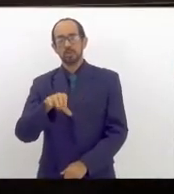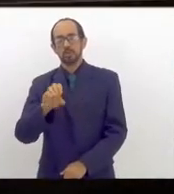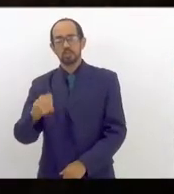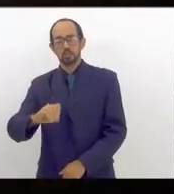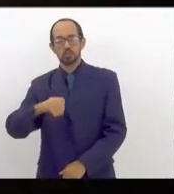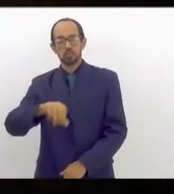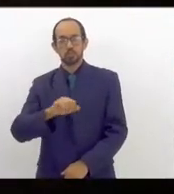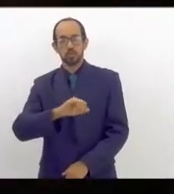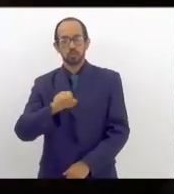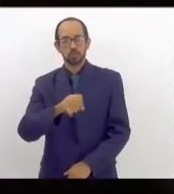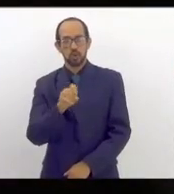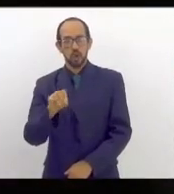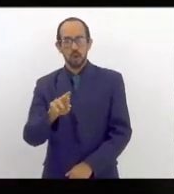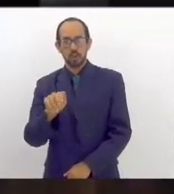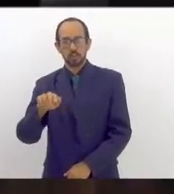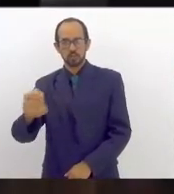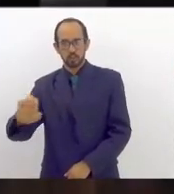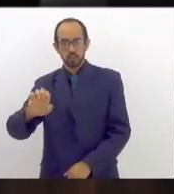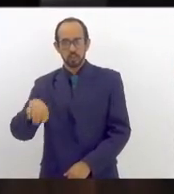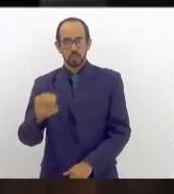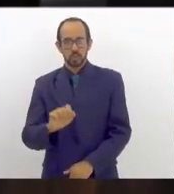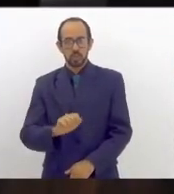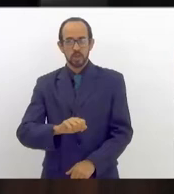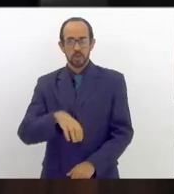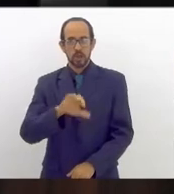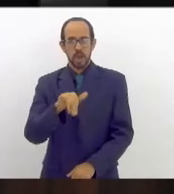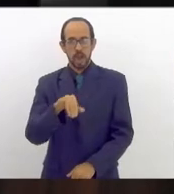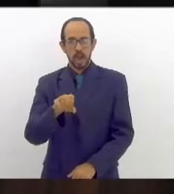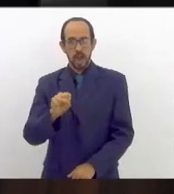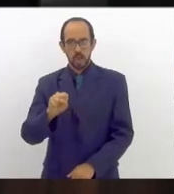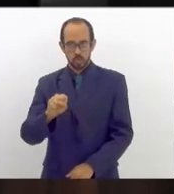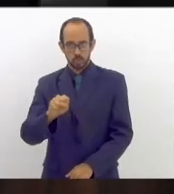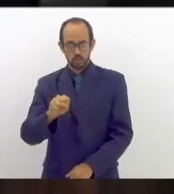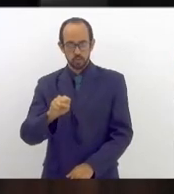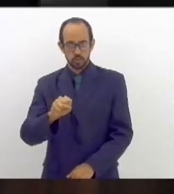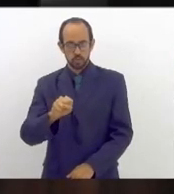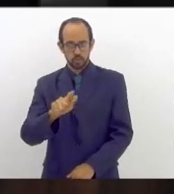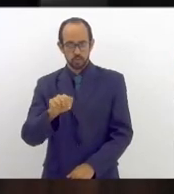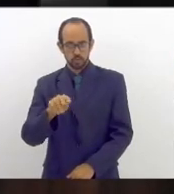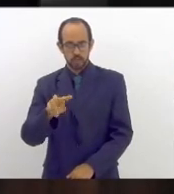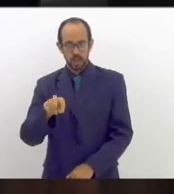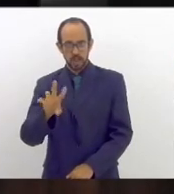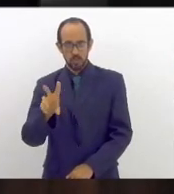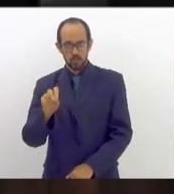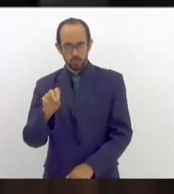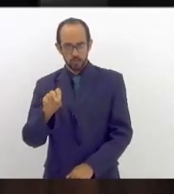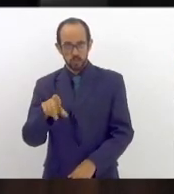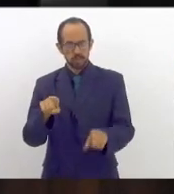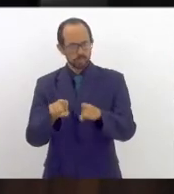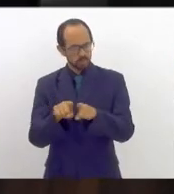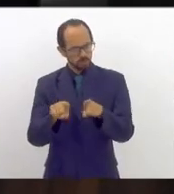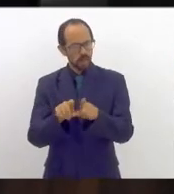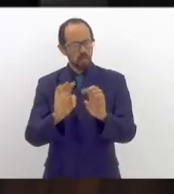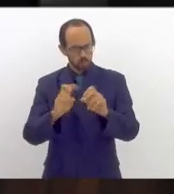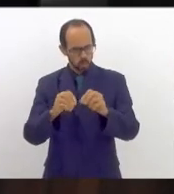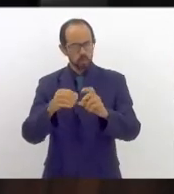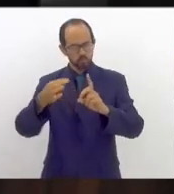Carvalho Desembargador do TJ Carlos Gustavo direito Desembargador do TJ